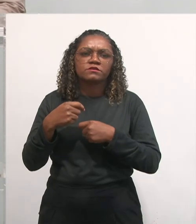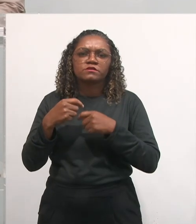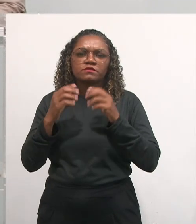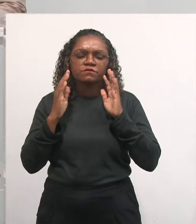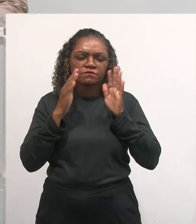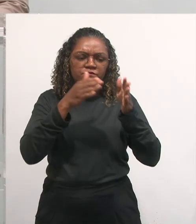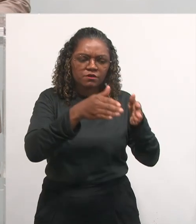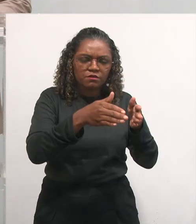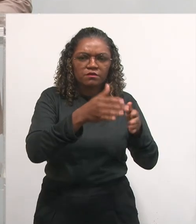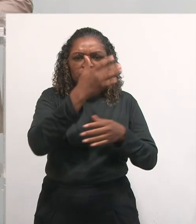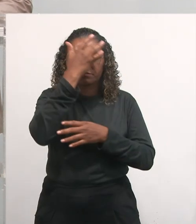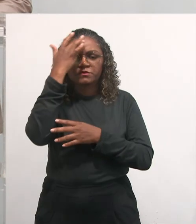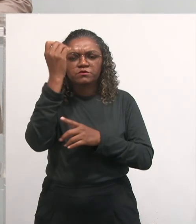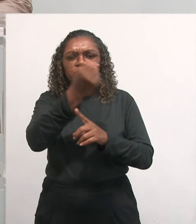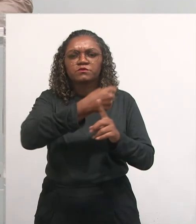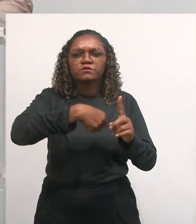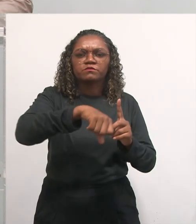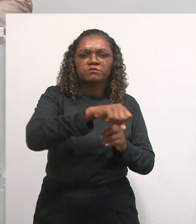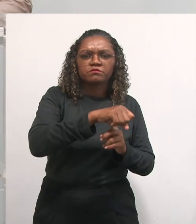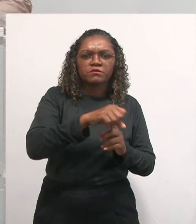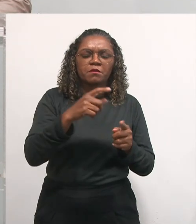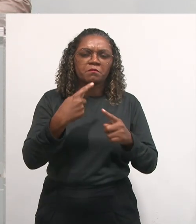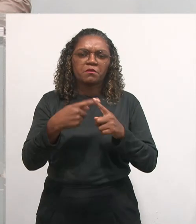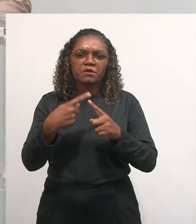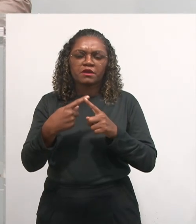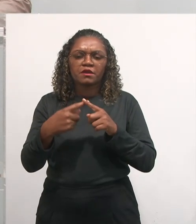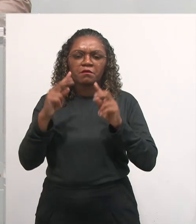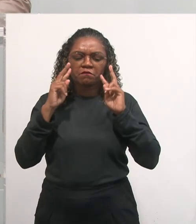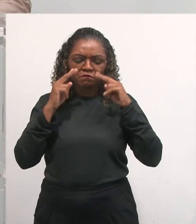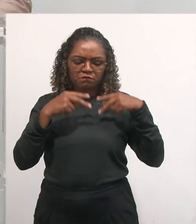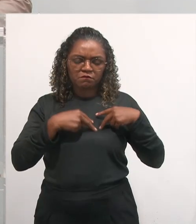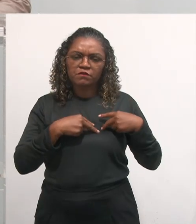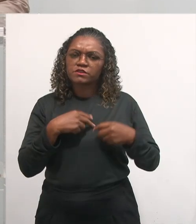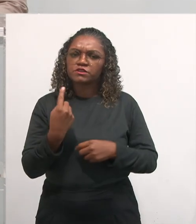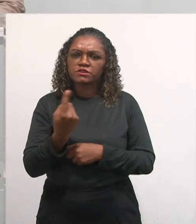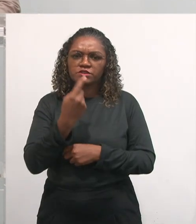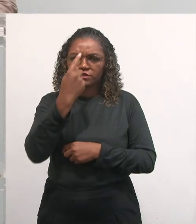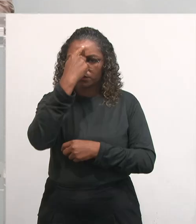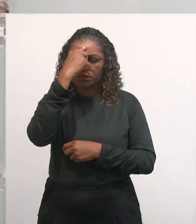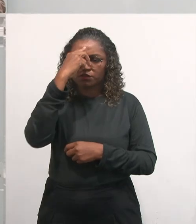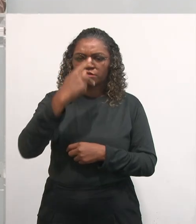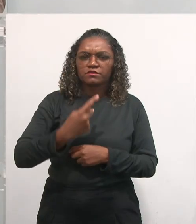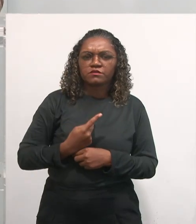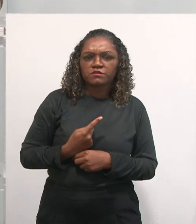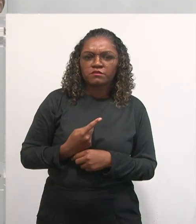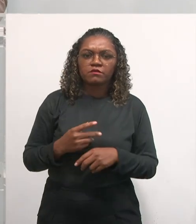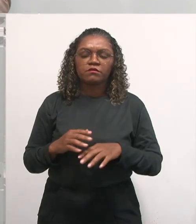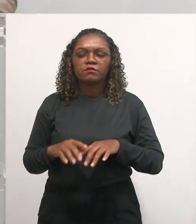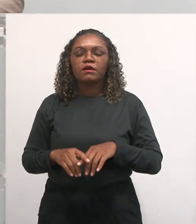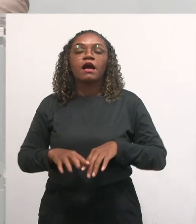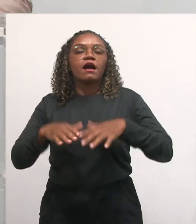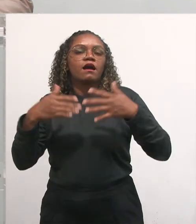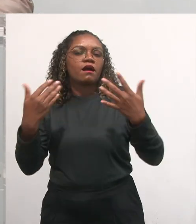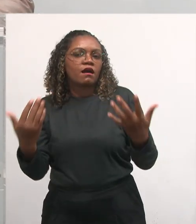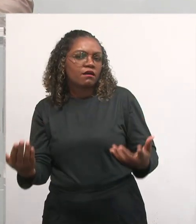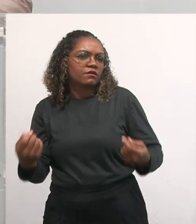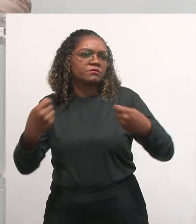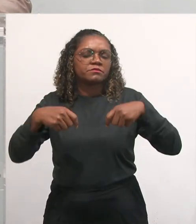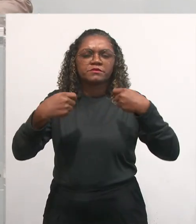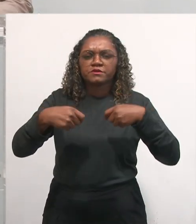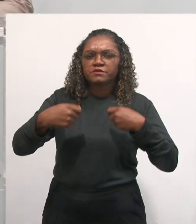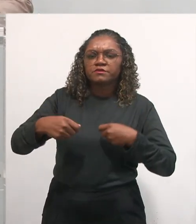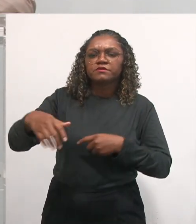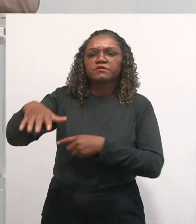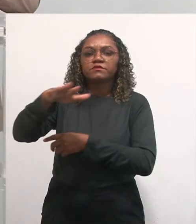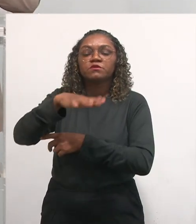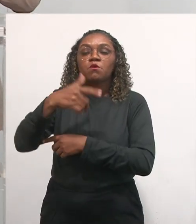quê, no interesse pessoal. O prefeito só está pensando na reeleição e ele só está fazendo coisas no centro da cidade para dar visibilidade.